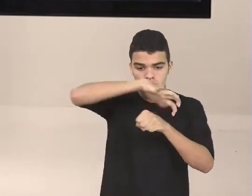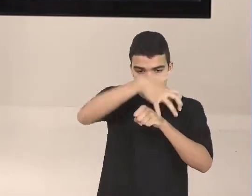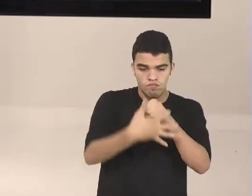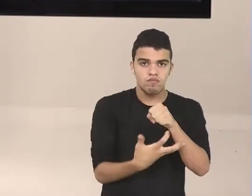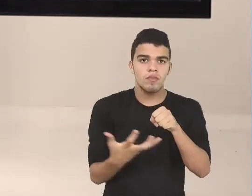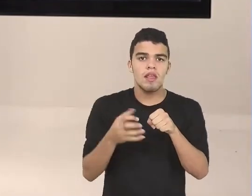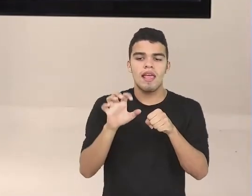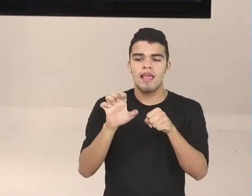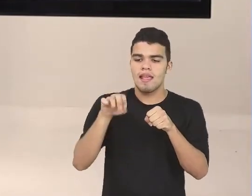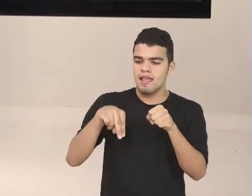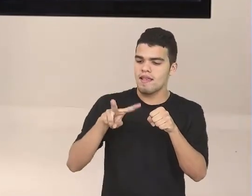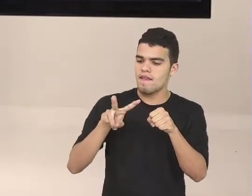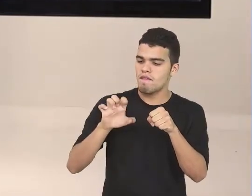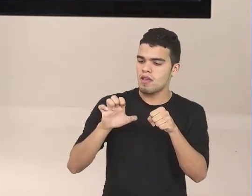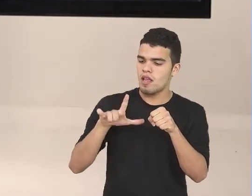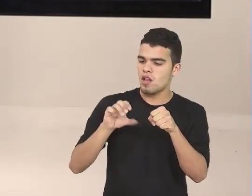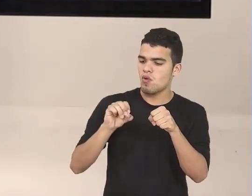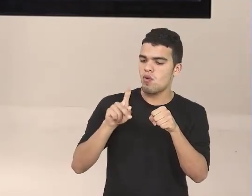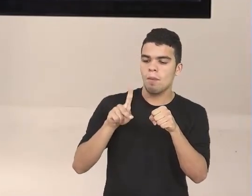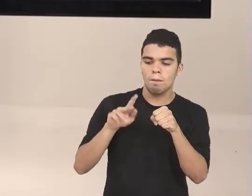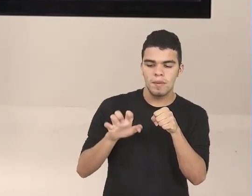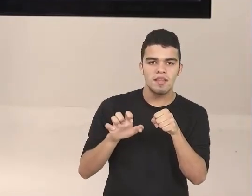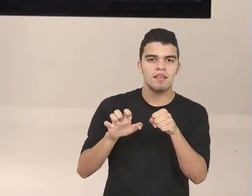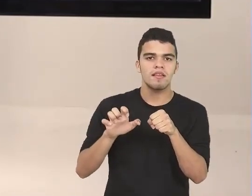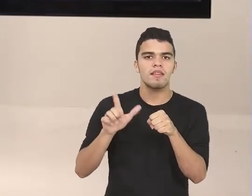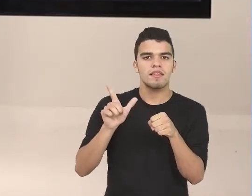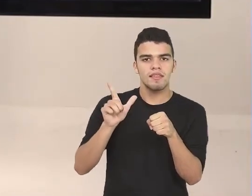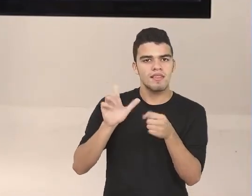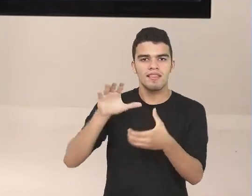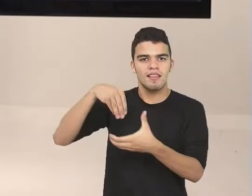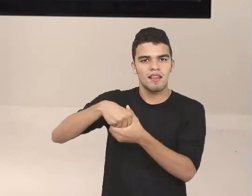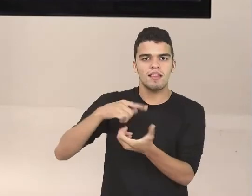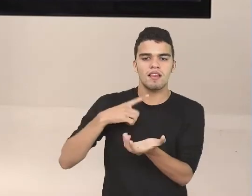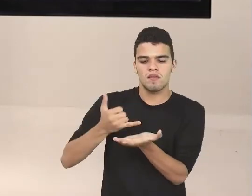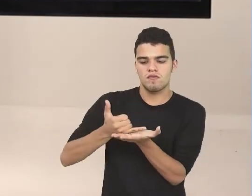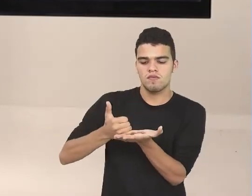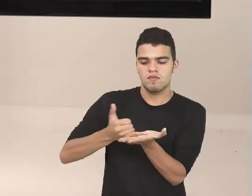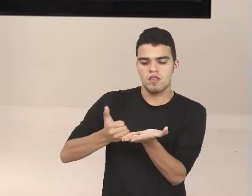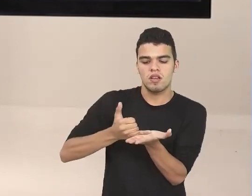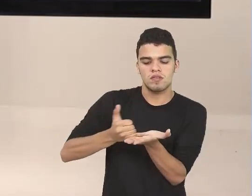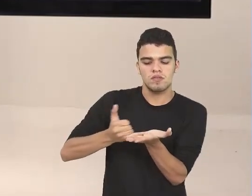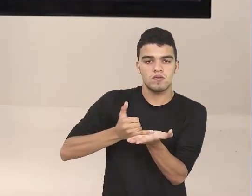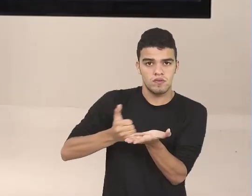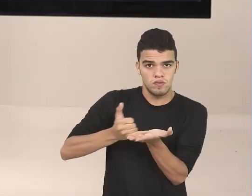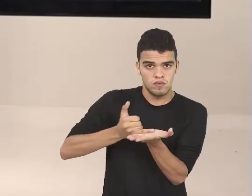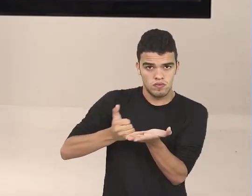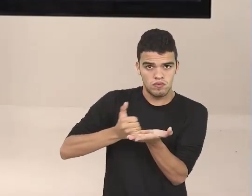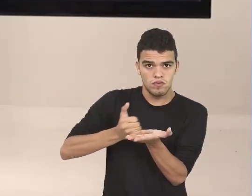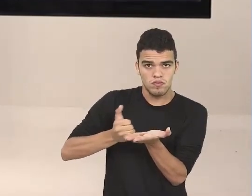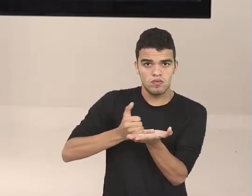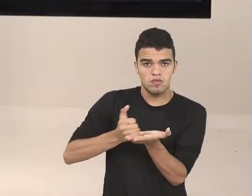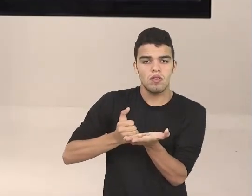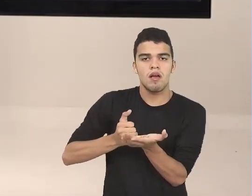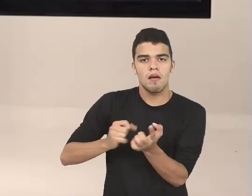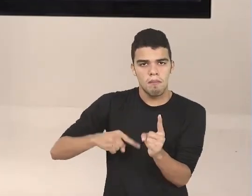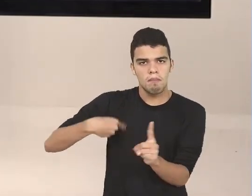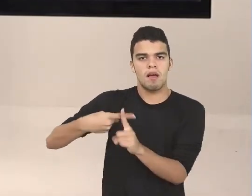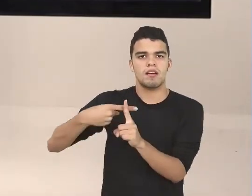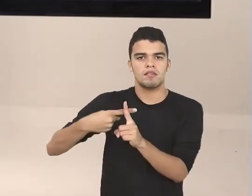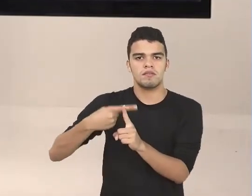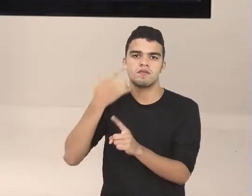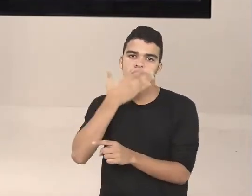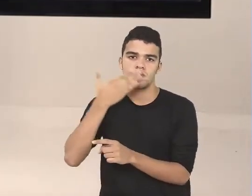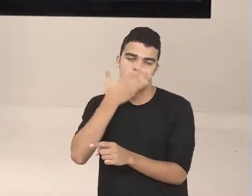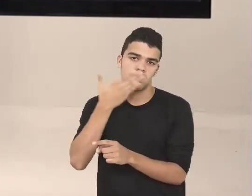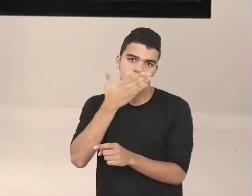por gorduras e glicoproteínas, que nada mais é do que açúcar misturado com proteína, tá? Mas o que é interessante a gente